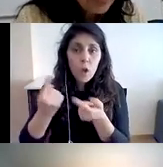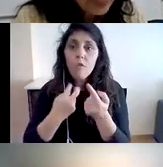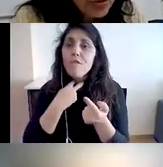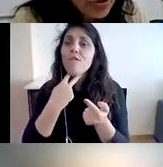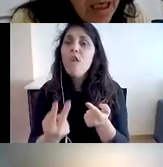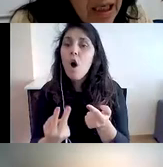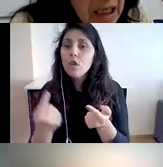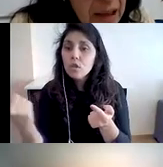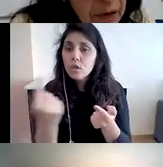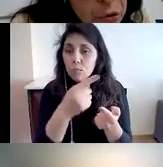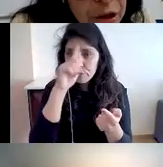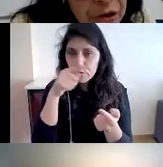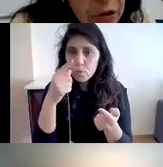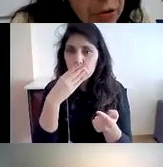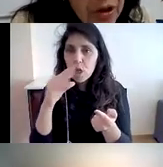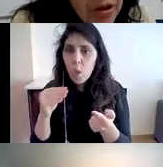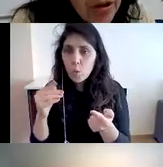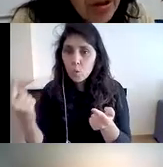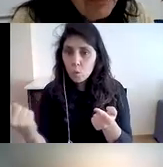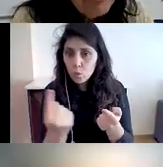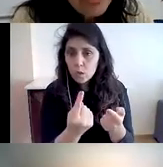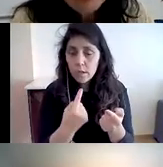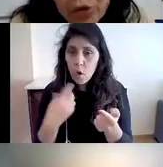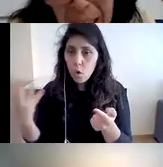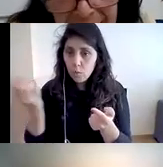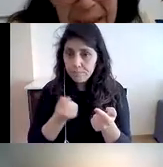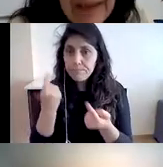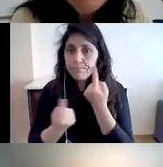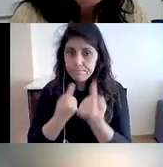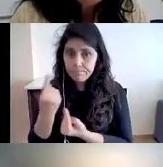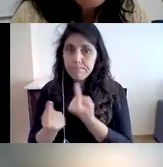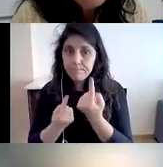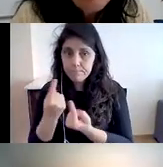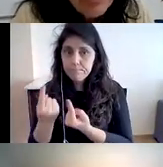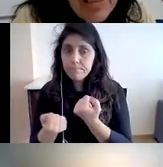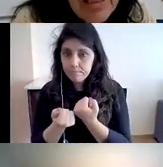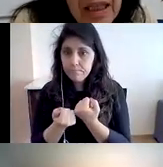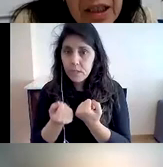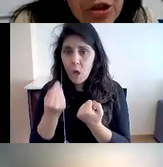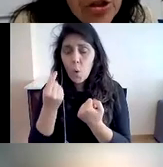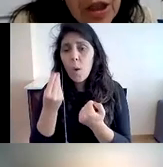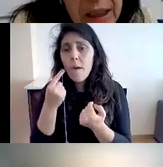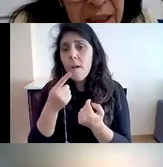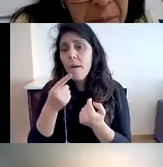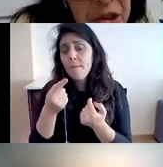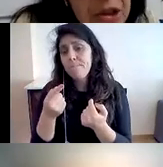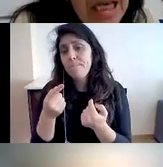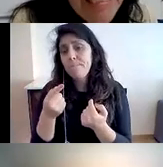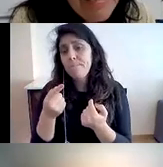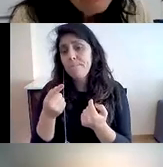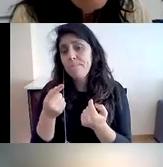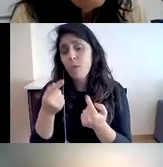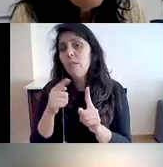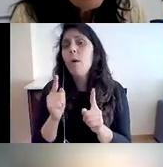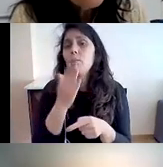professores e alunos, no sentido de ilustrar em que medida estes dilemas